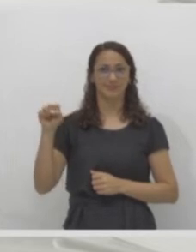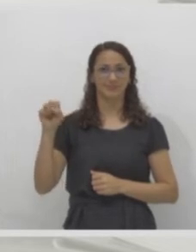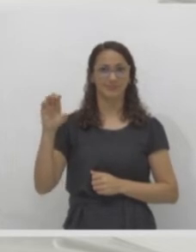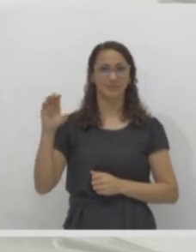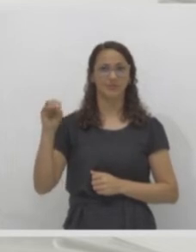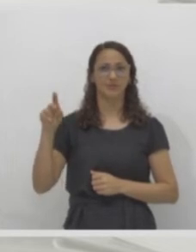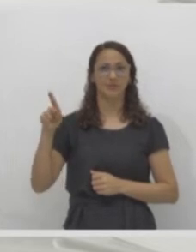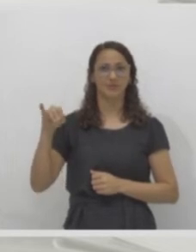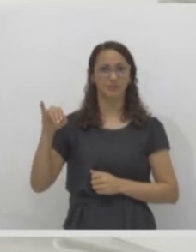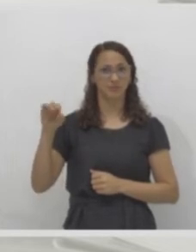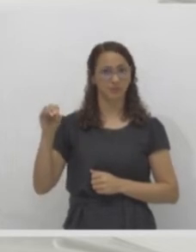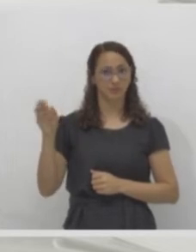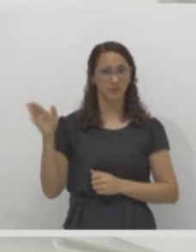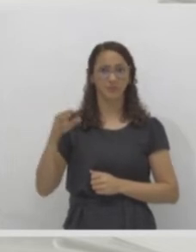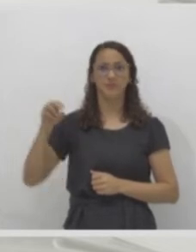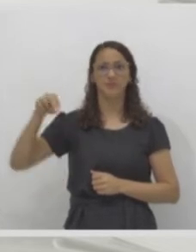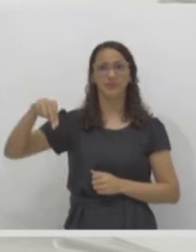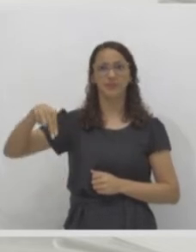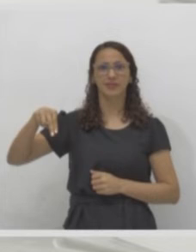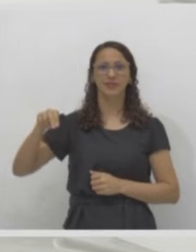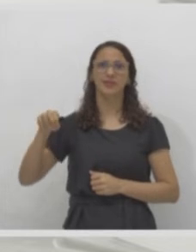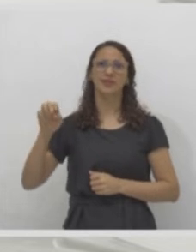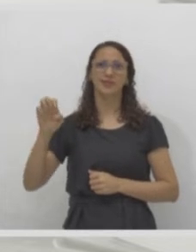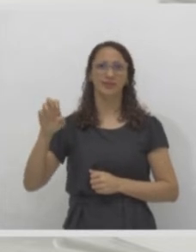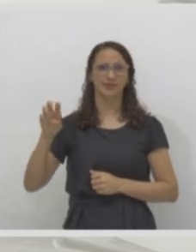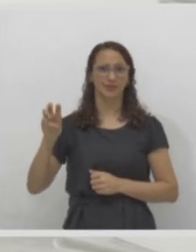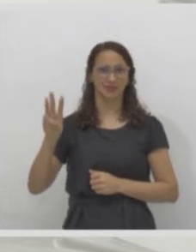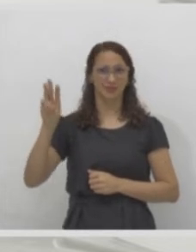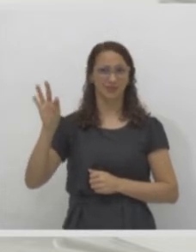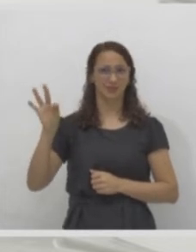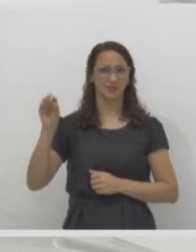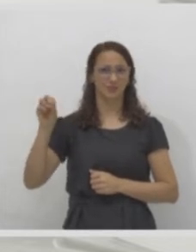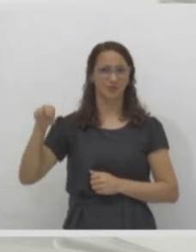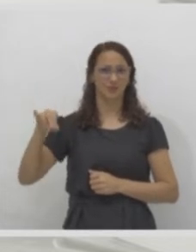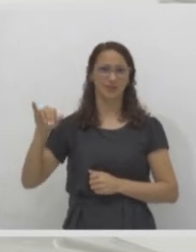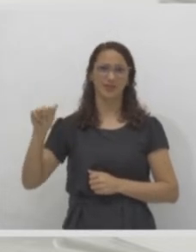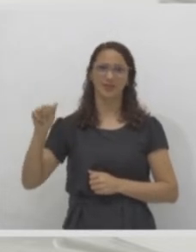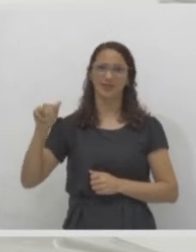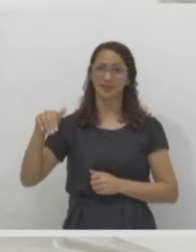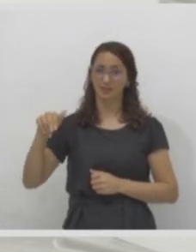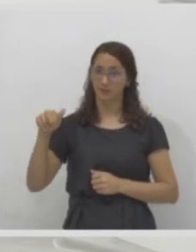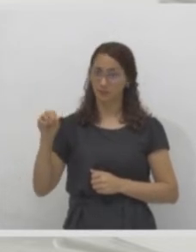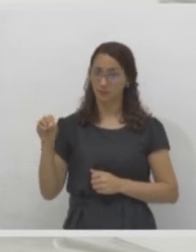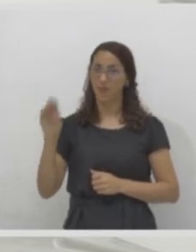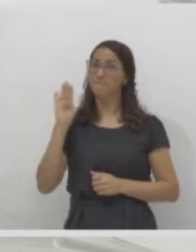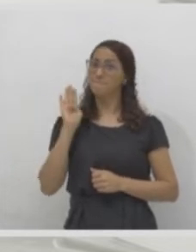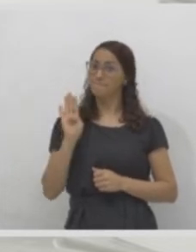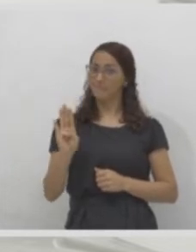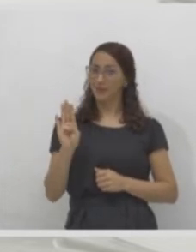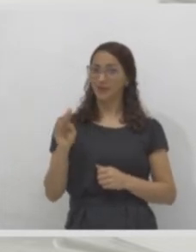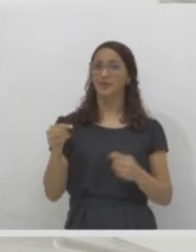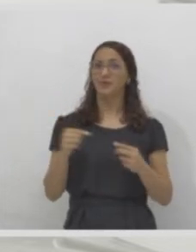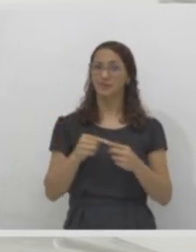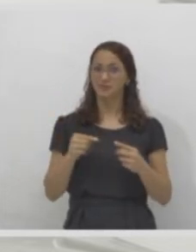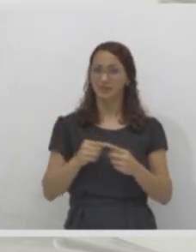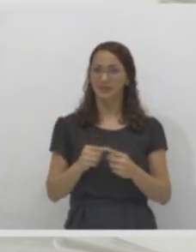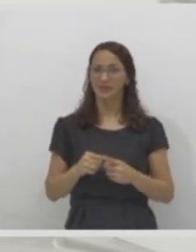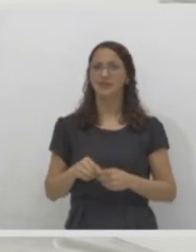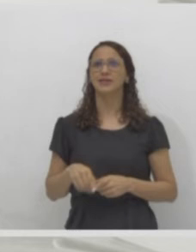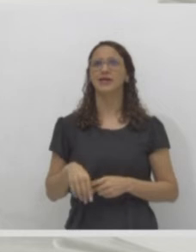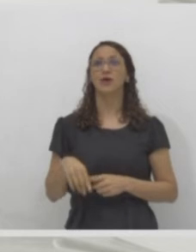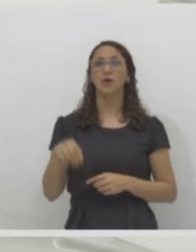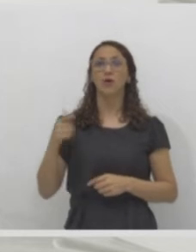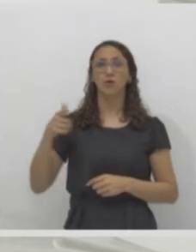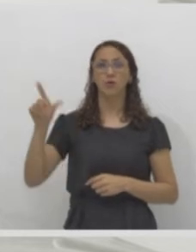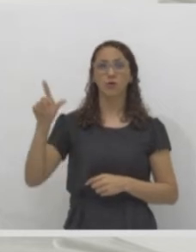É a imagem B. Nós temos aí uma réplica desse telescópio. E os telescópios espaciais? Qual